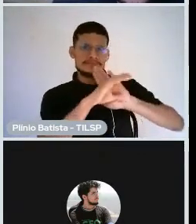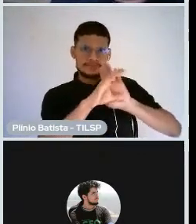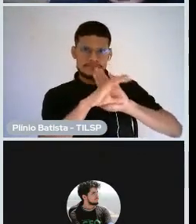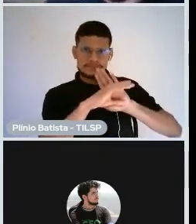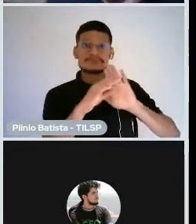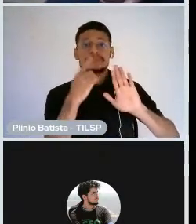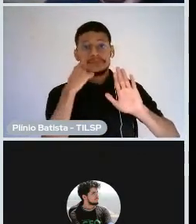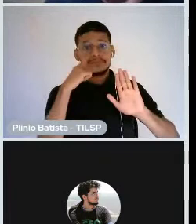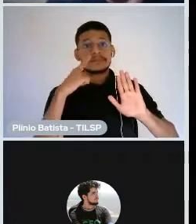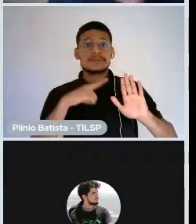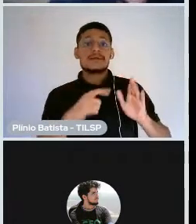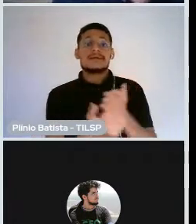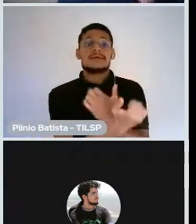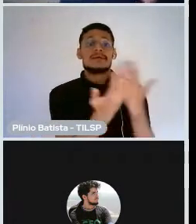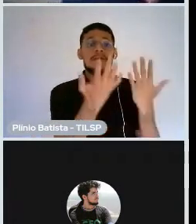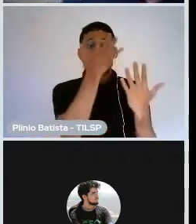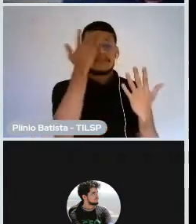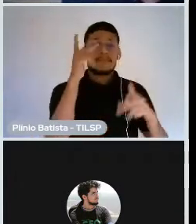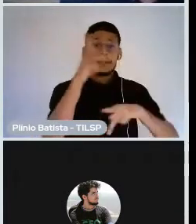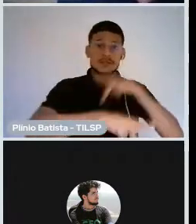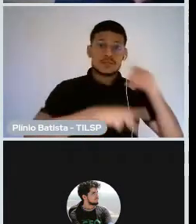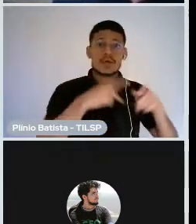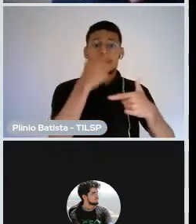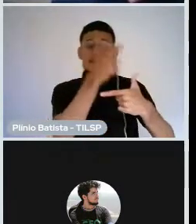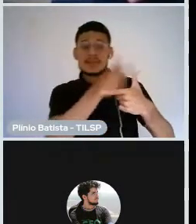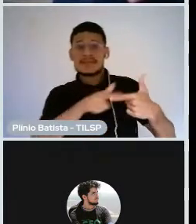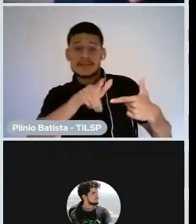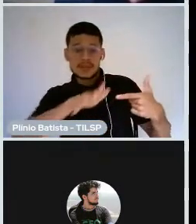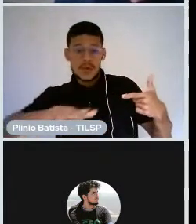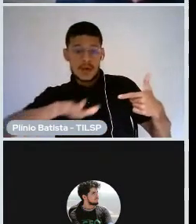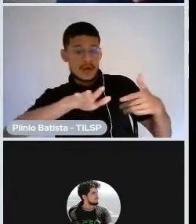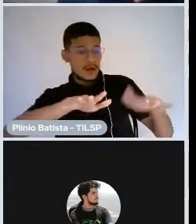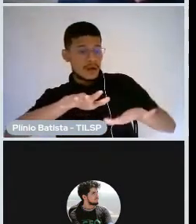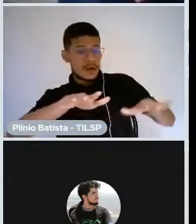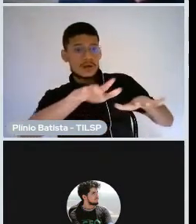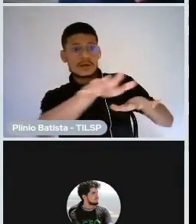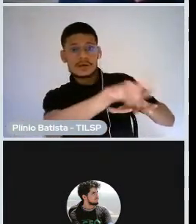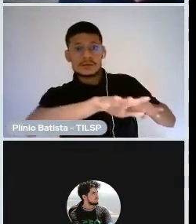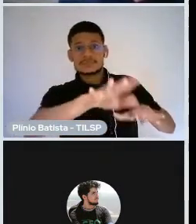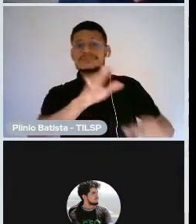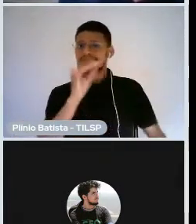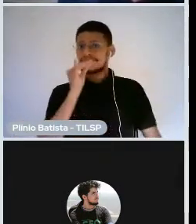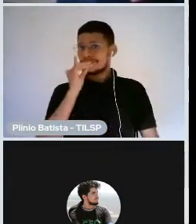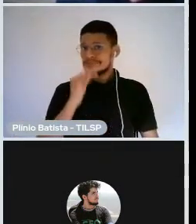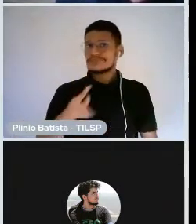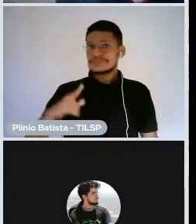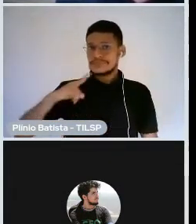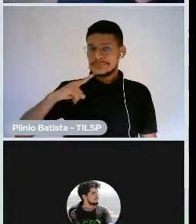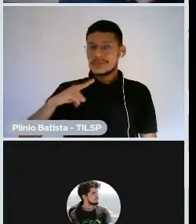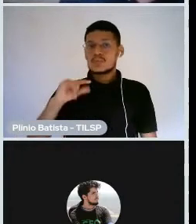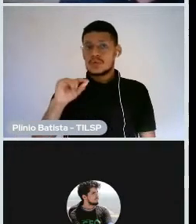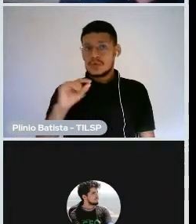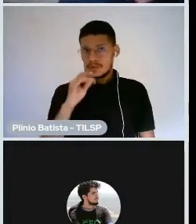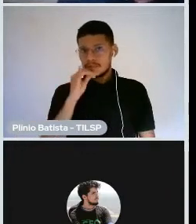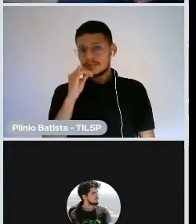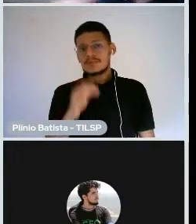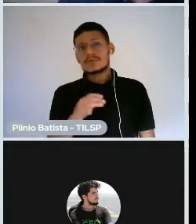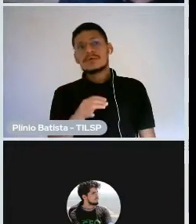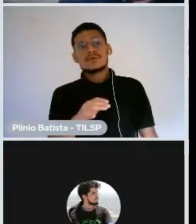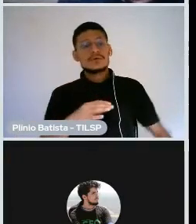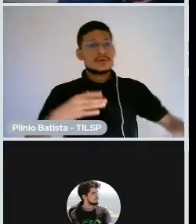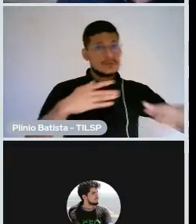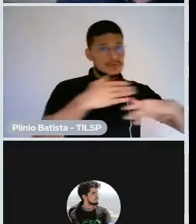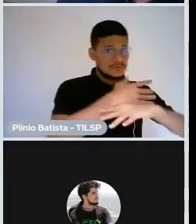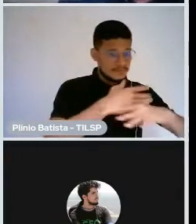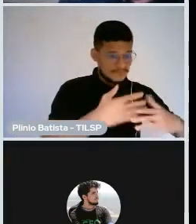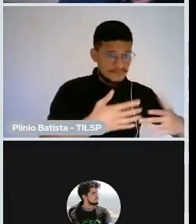é a quantidade de habitantes dividido pela área. Que aí pega, por exemplo, um determinado número X de